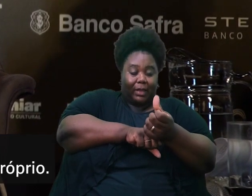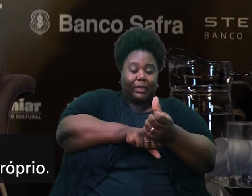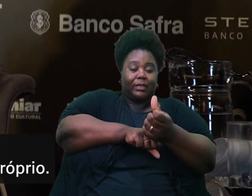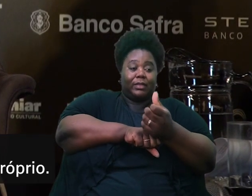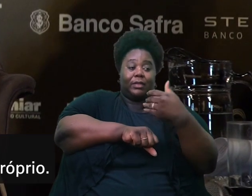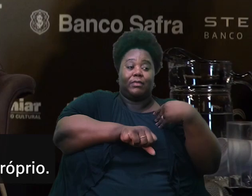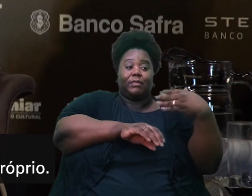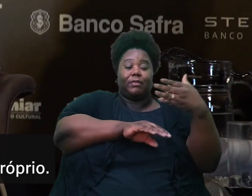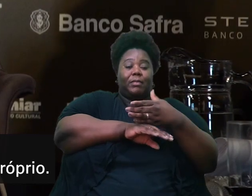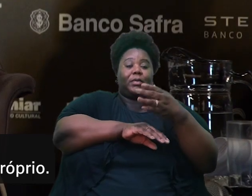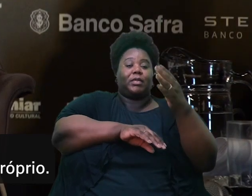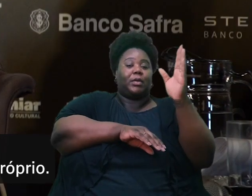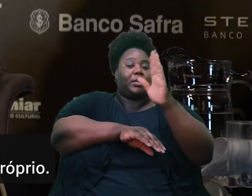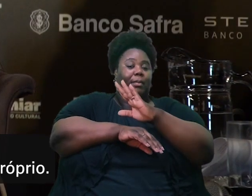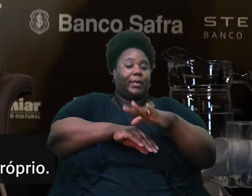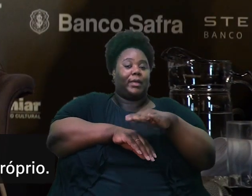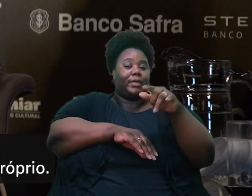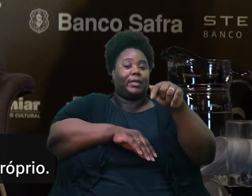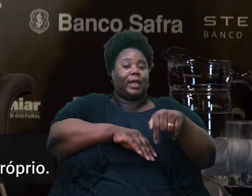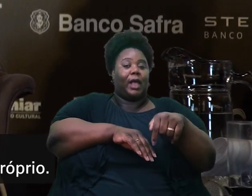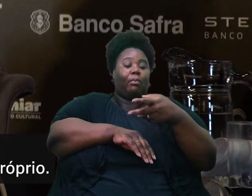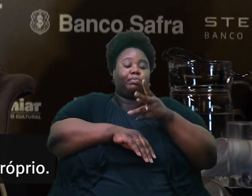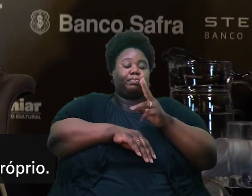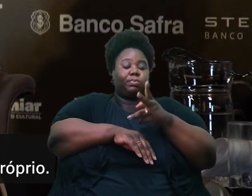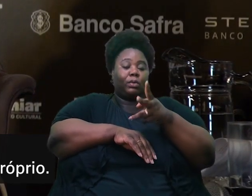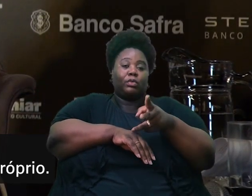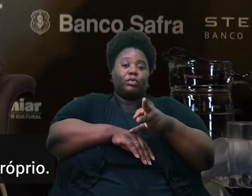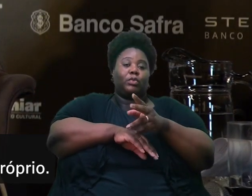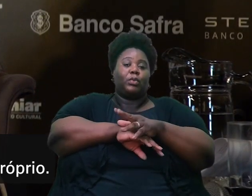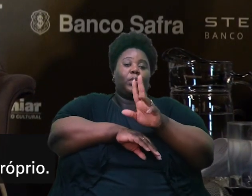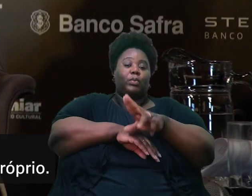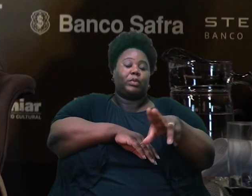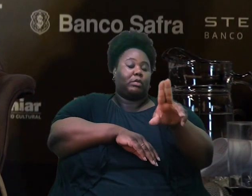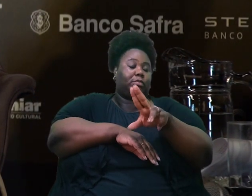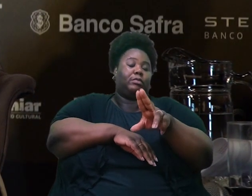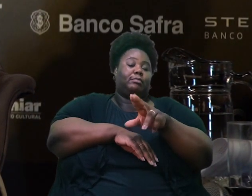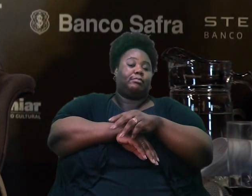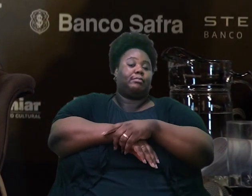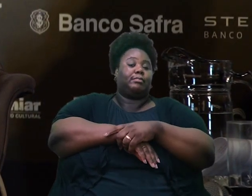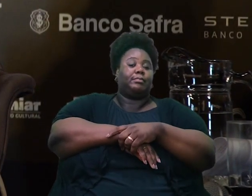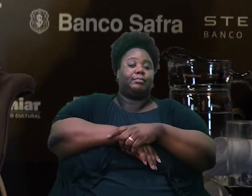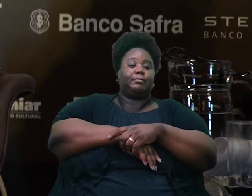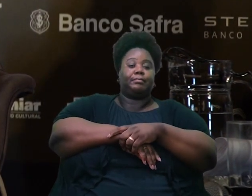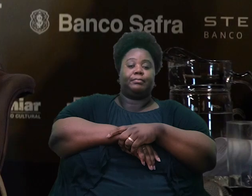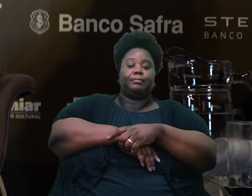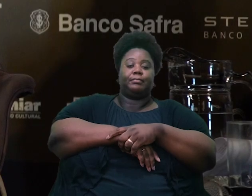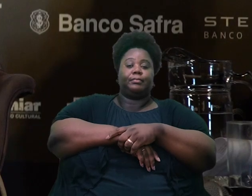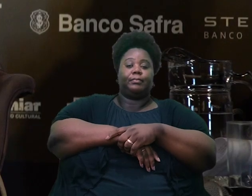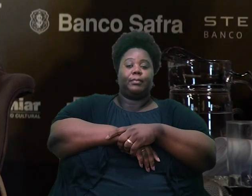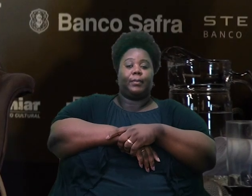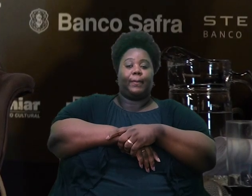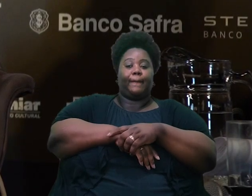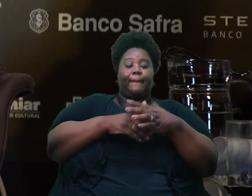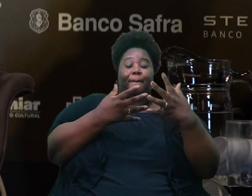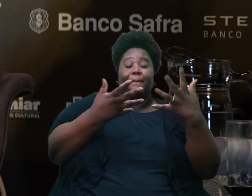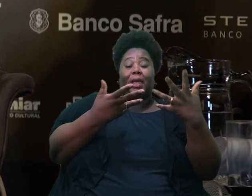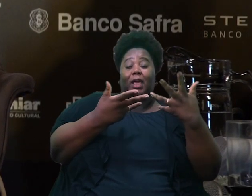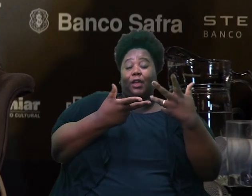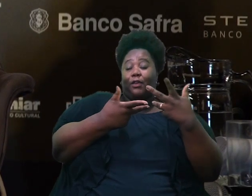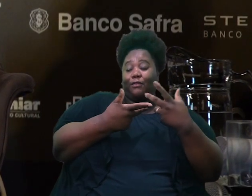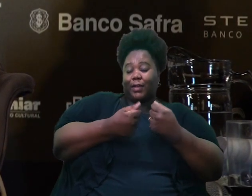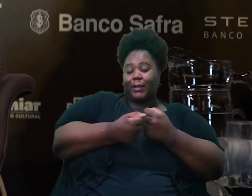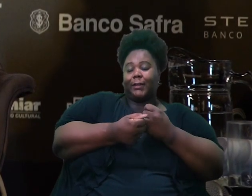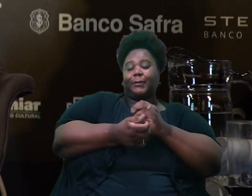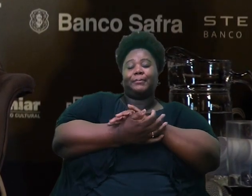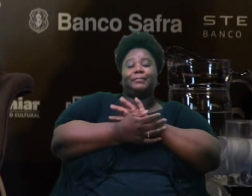para o Brasil e que aqui tem um desenvolvimento próprio. Olha que manancial